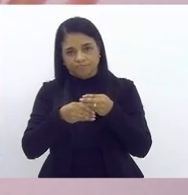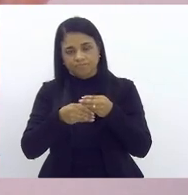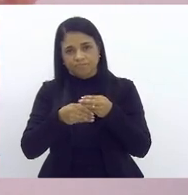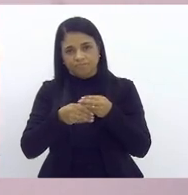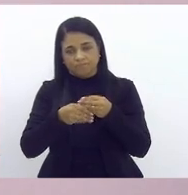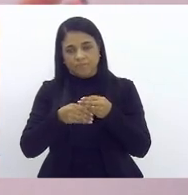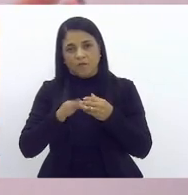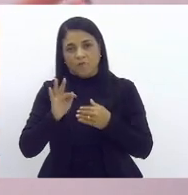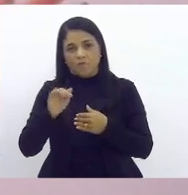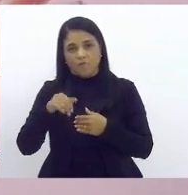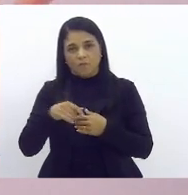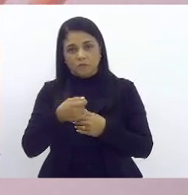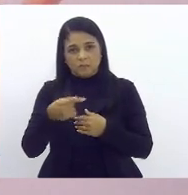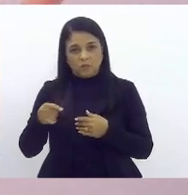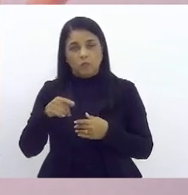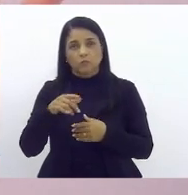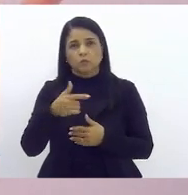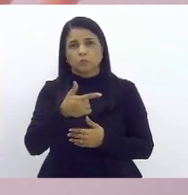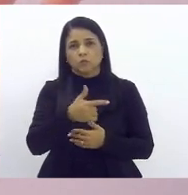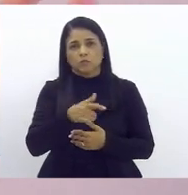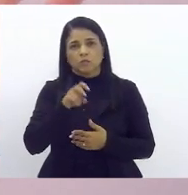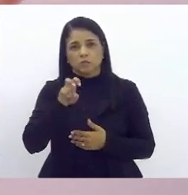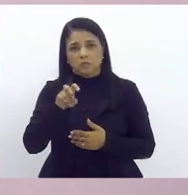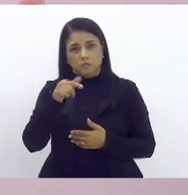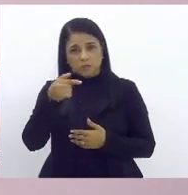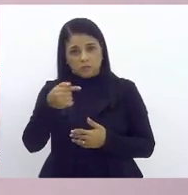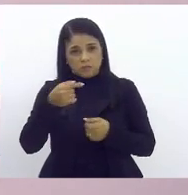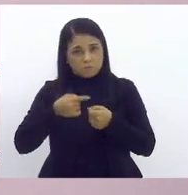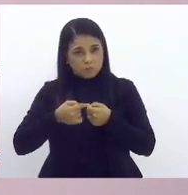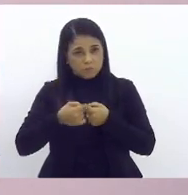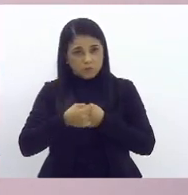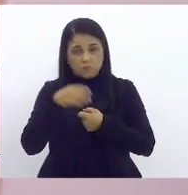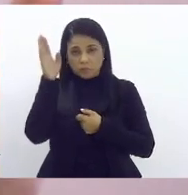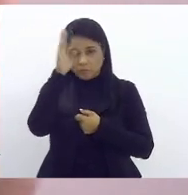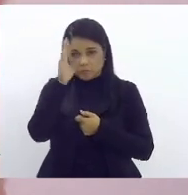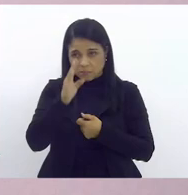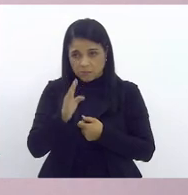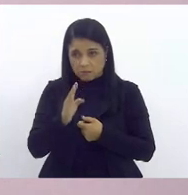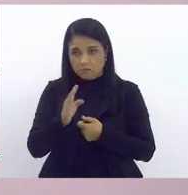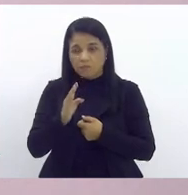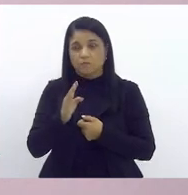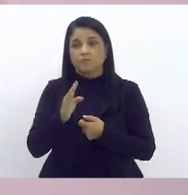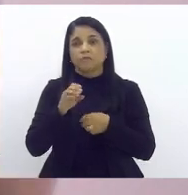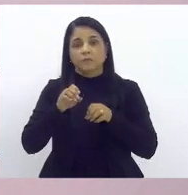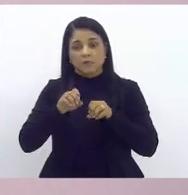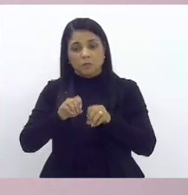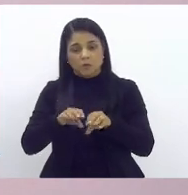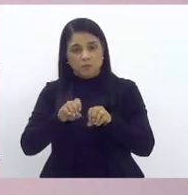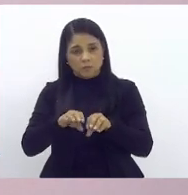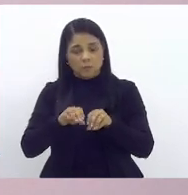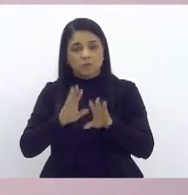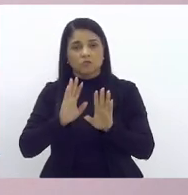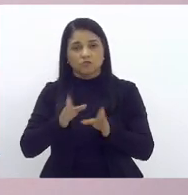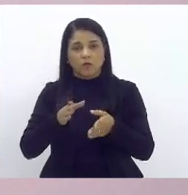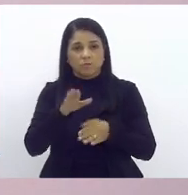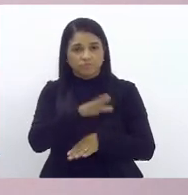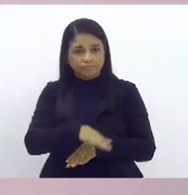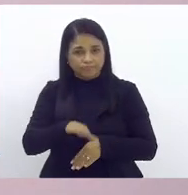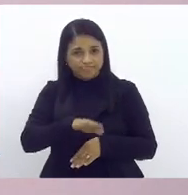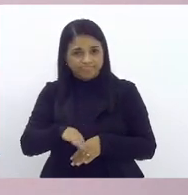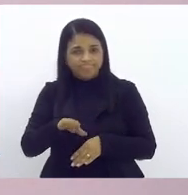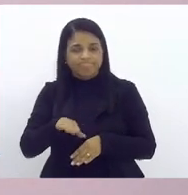gente já tem 257 municípios do Brasil que as educadoras já apontaram que